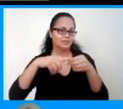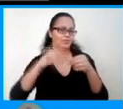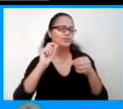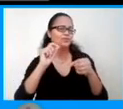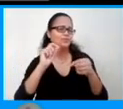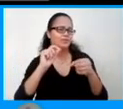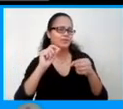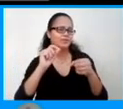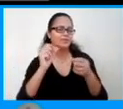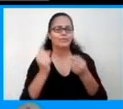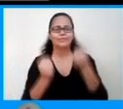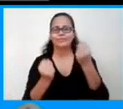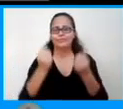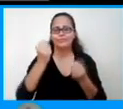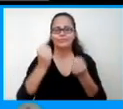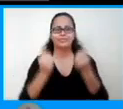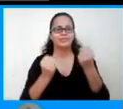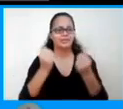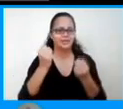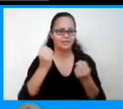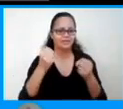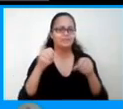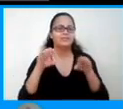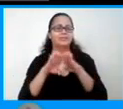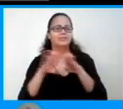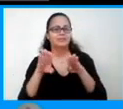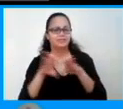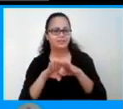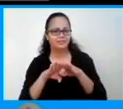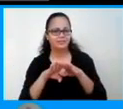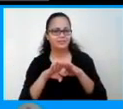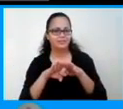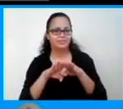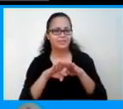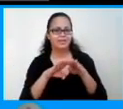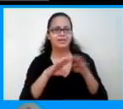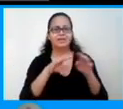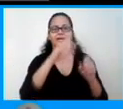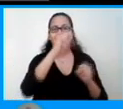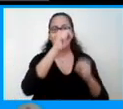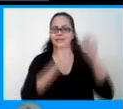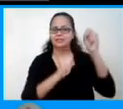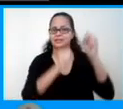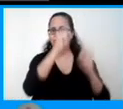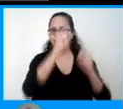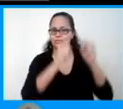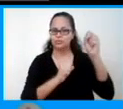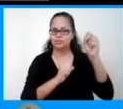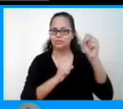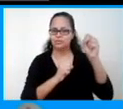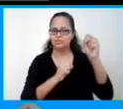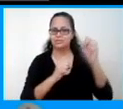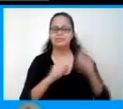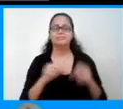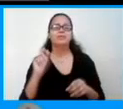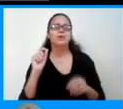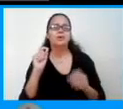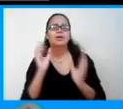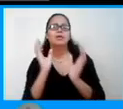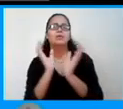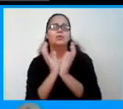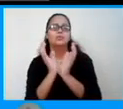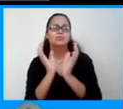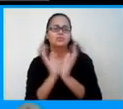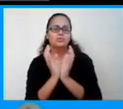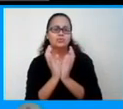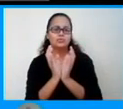indústria. Por quê? Porque eles lançam material particulado e gases. O que é material particulado? É um conjunto de poluentes formados